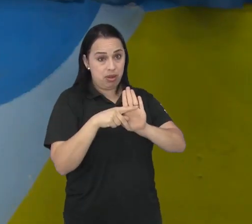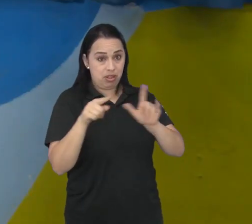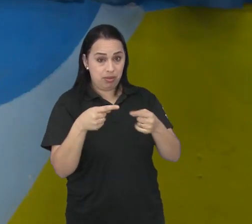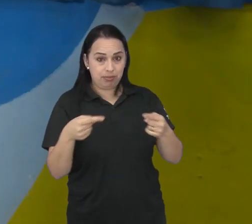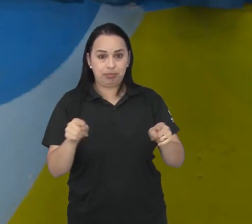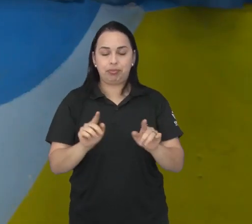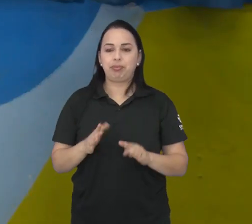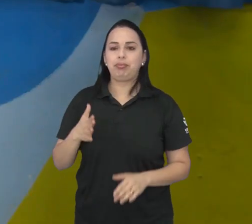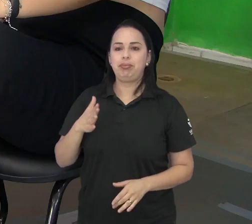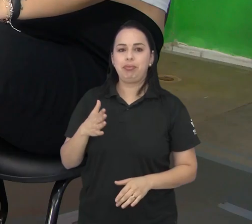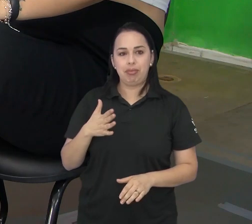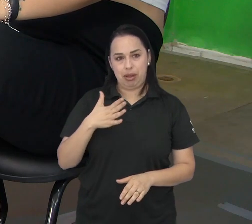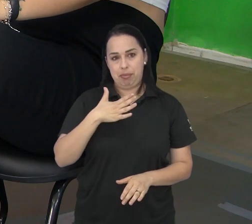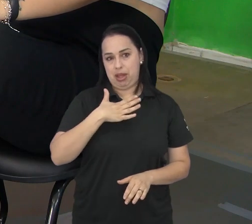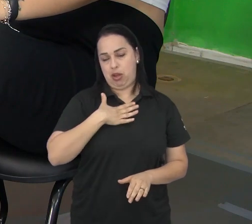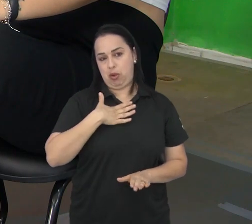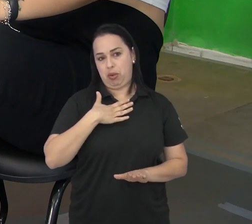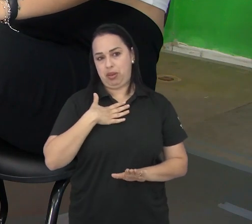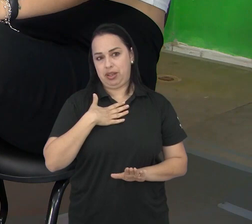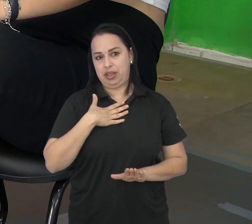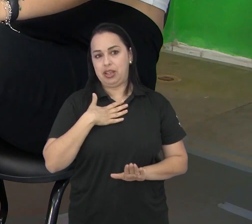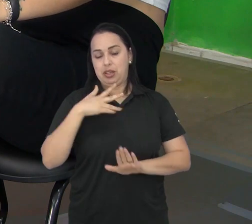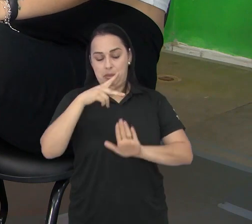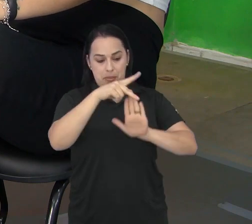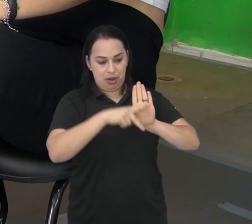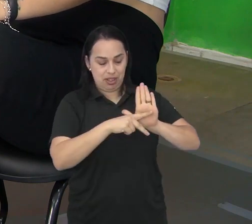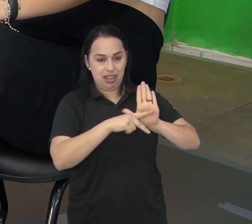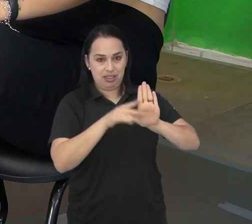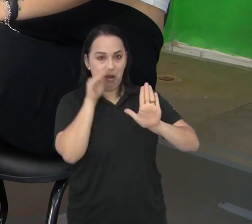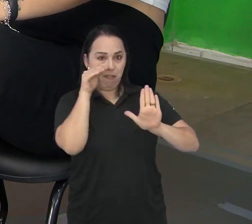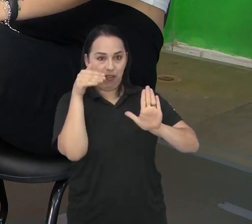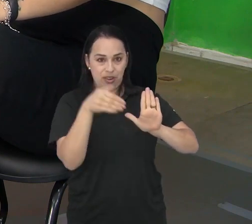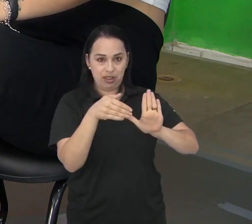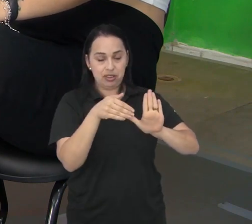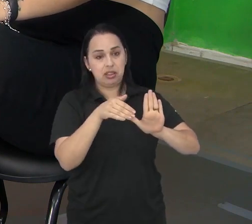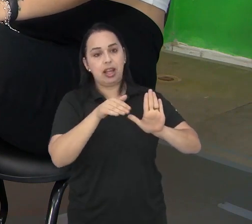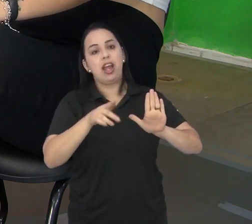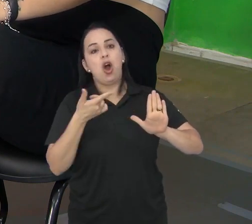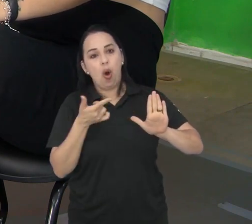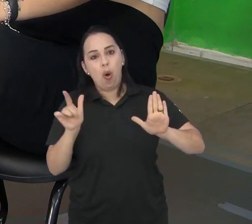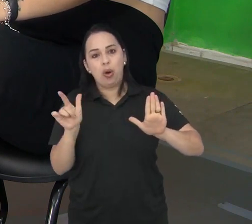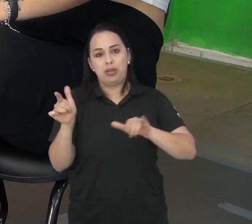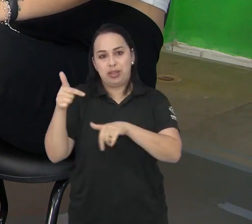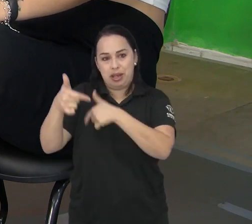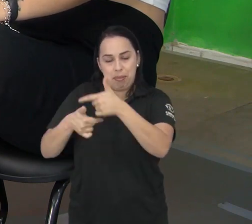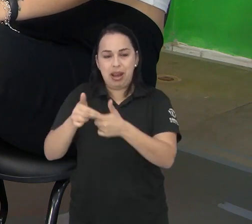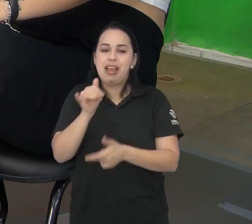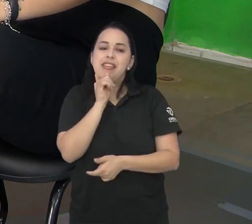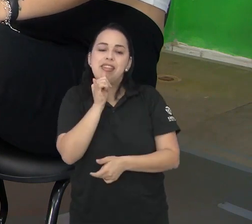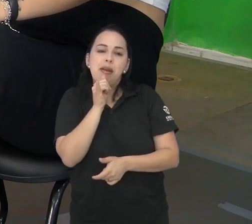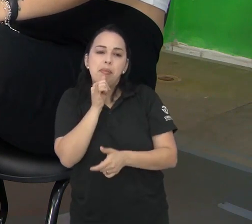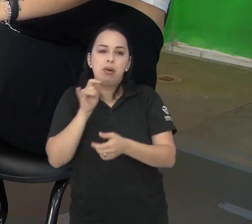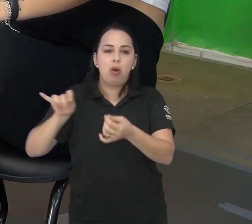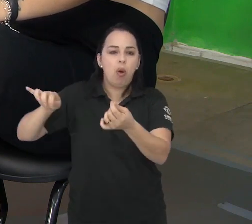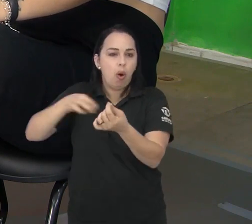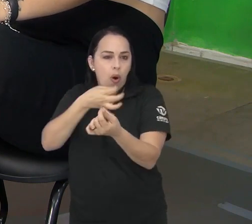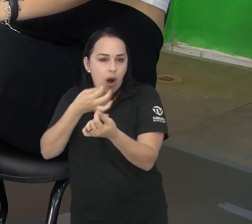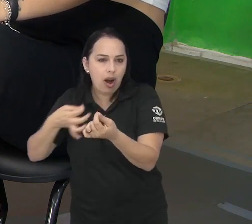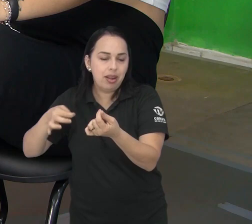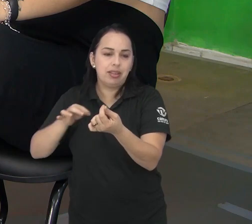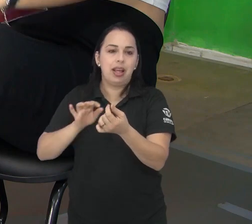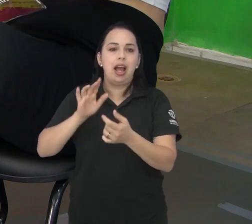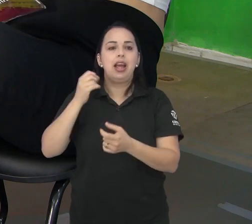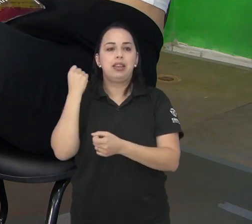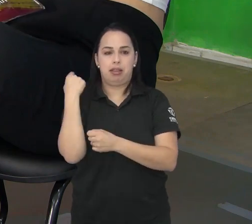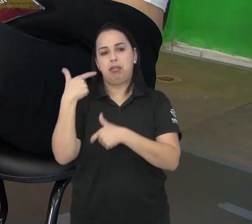de música, né? A minha atividade profissional é o projeto Guri hoje e aí tem os outros trabalhos, né? Que nem tem orquestras e a